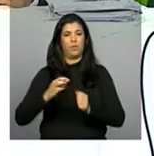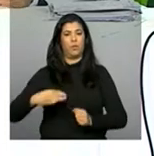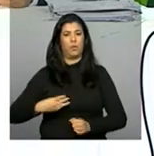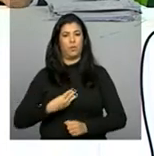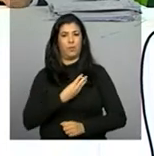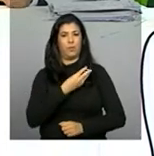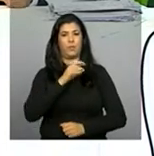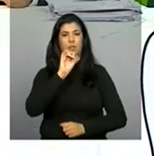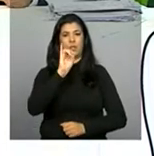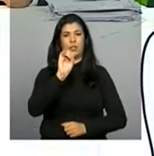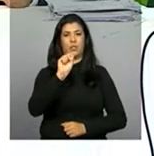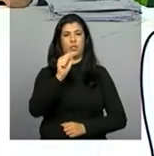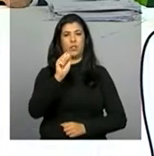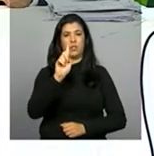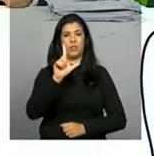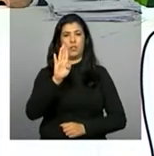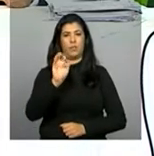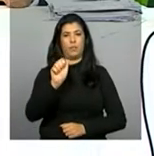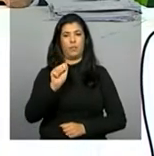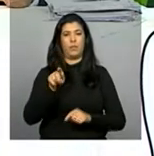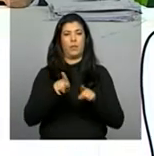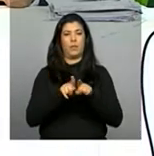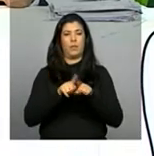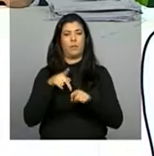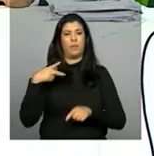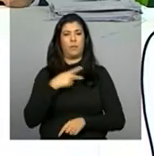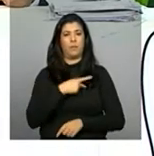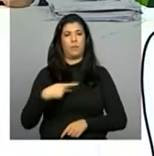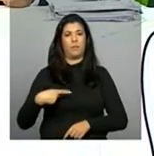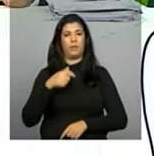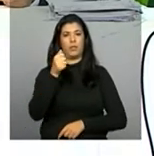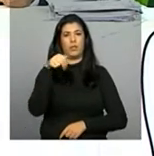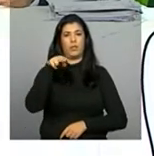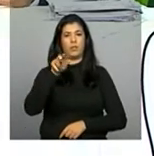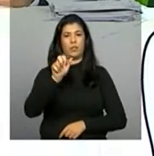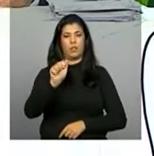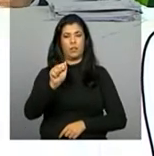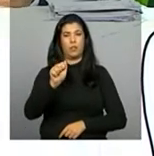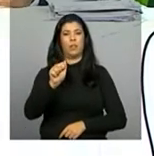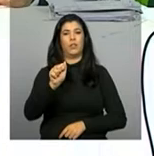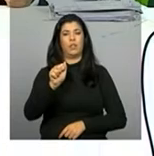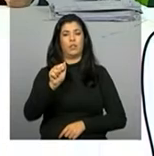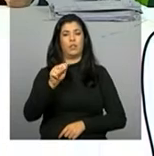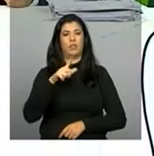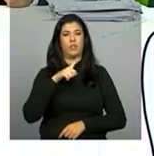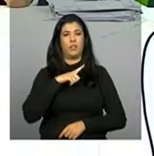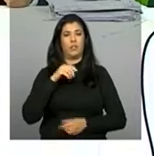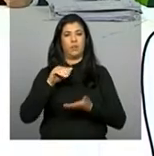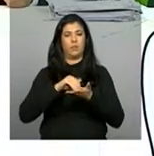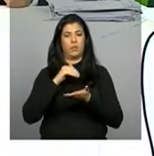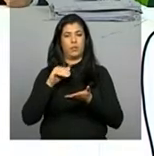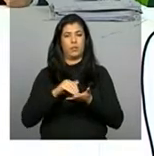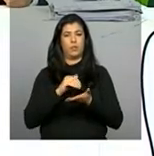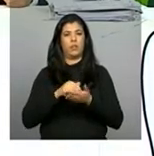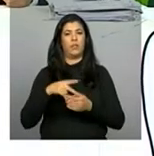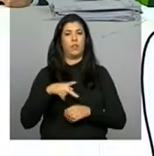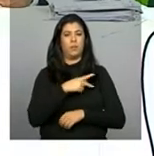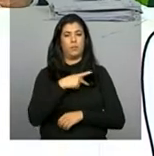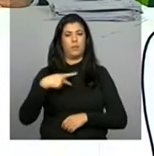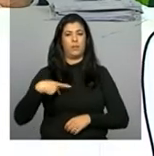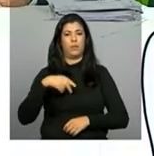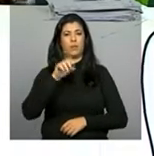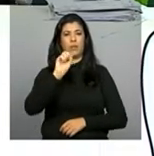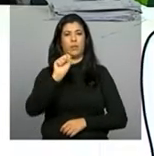izabella e com o preço O Vicente Andreu com secretário Mauro Arce a presidente da Sabesp